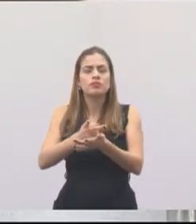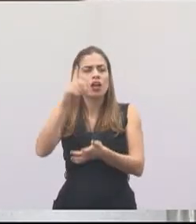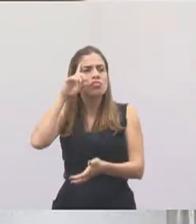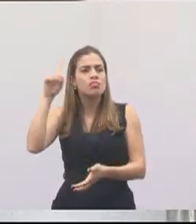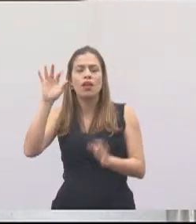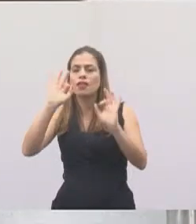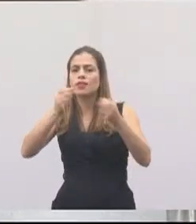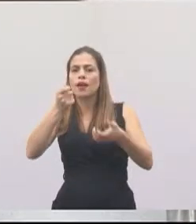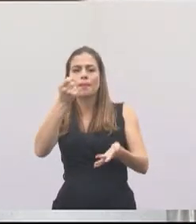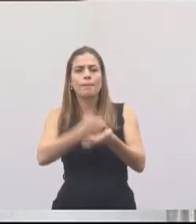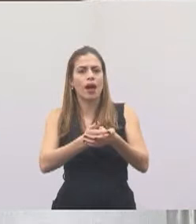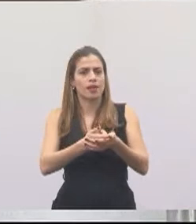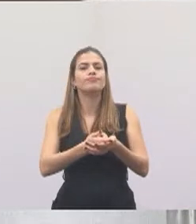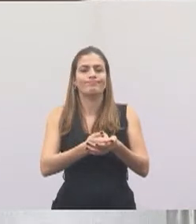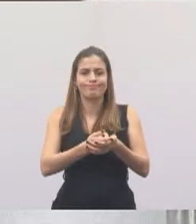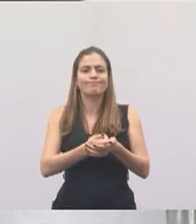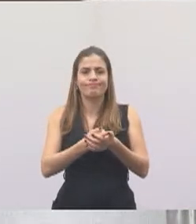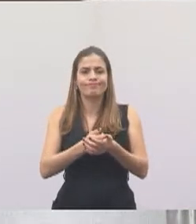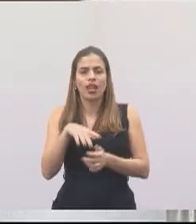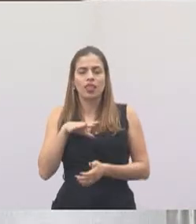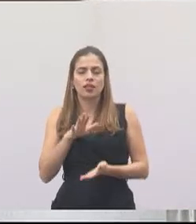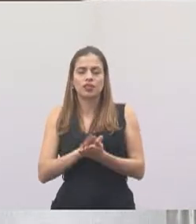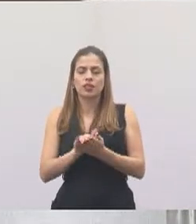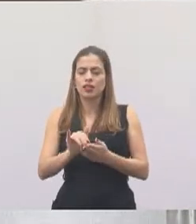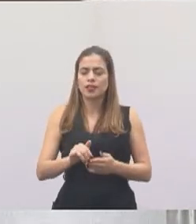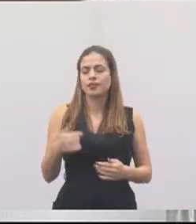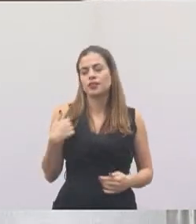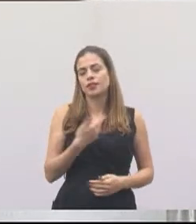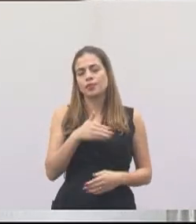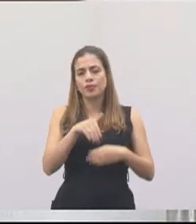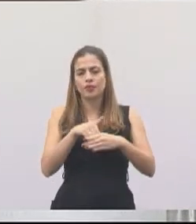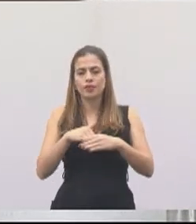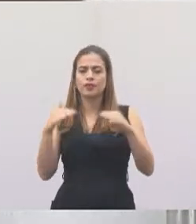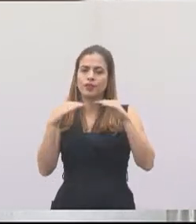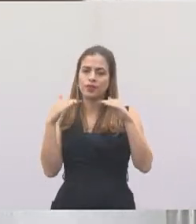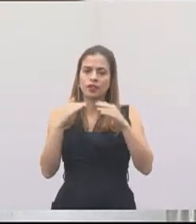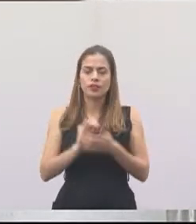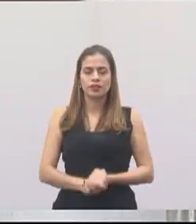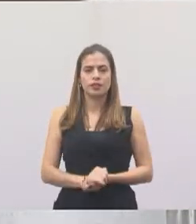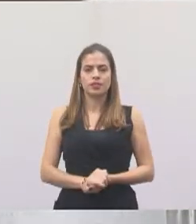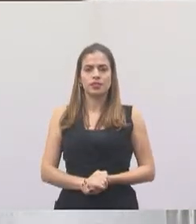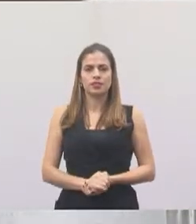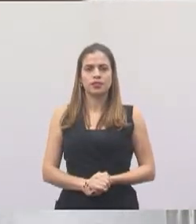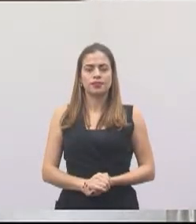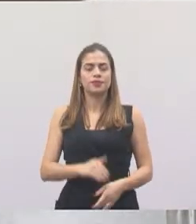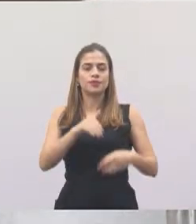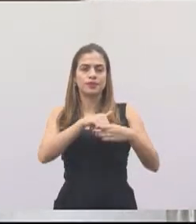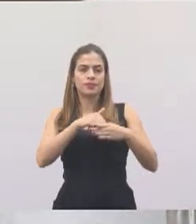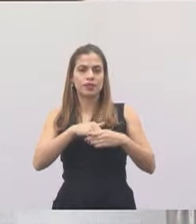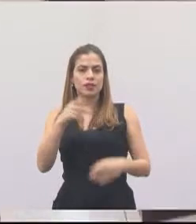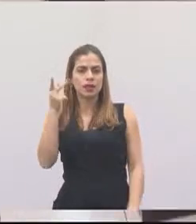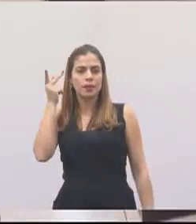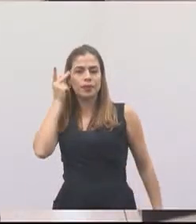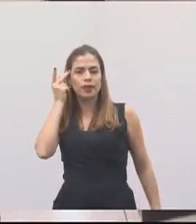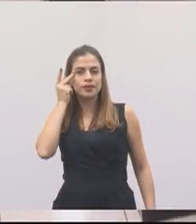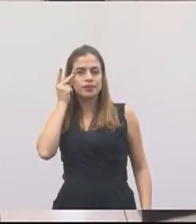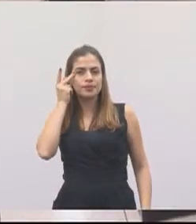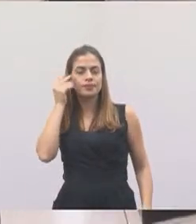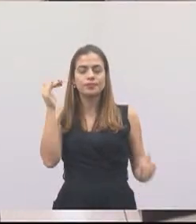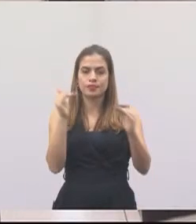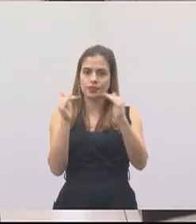dia também do município de Jacareí. Então, meu voto será favorável. Como vota o vereador Paulinho do